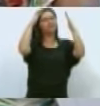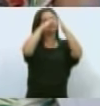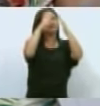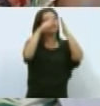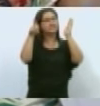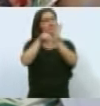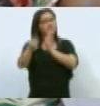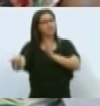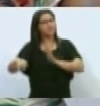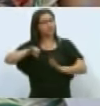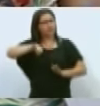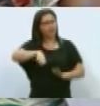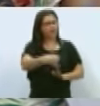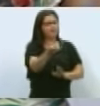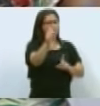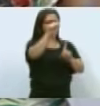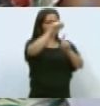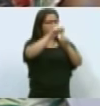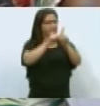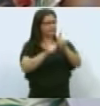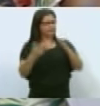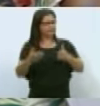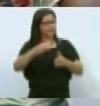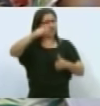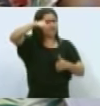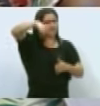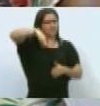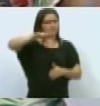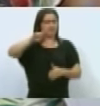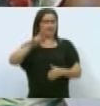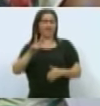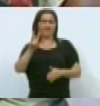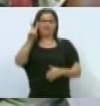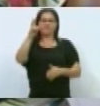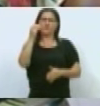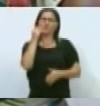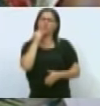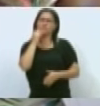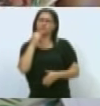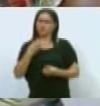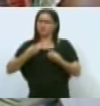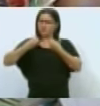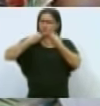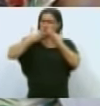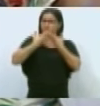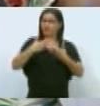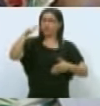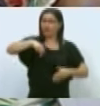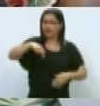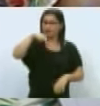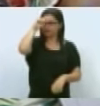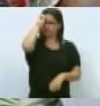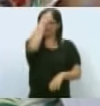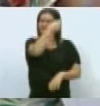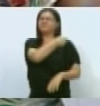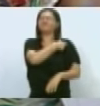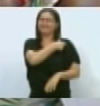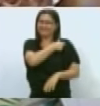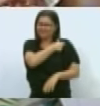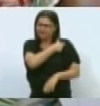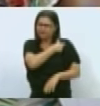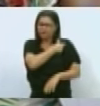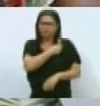que aproveitar esse mês, porque a MRV está com oportunidades incríveis aqui em São José do Rio Preto. E olha,